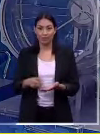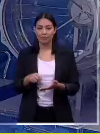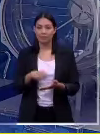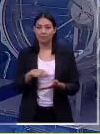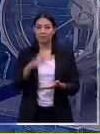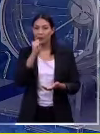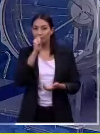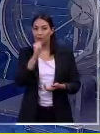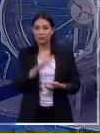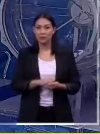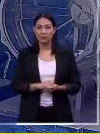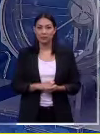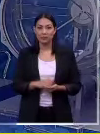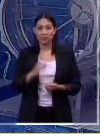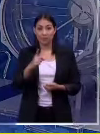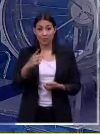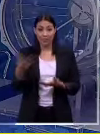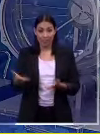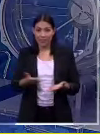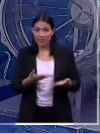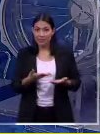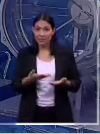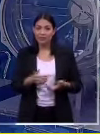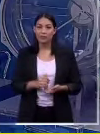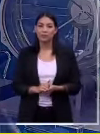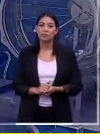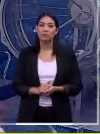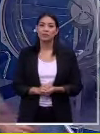Loto Mania. Você é nosso convidado.